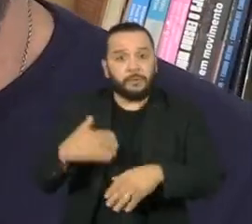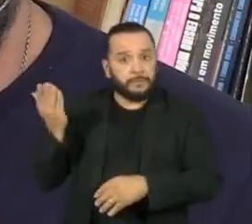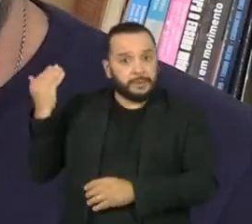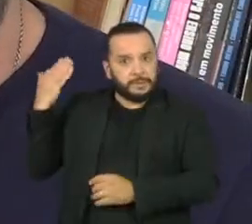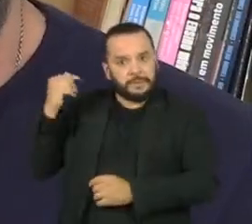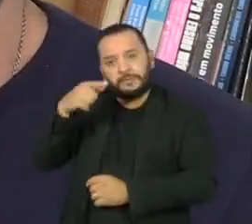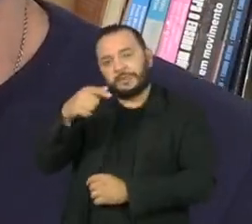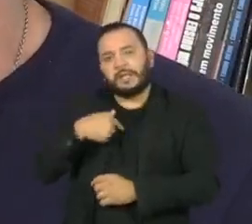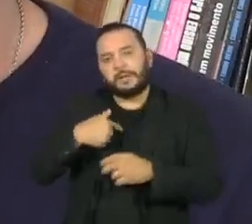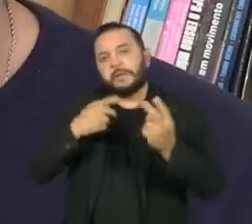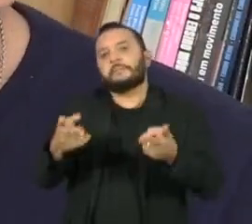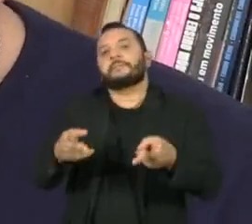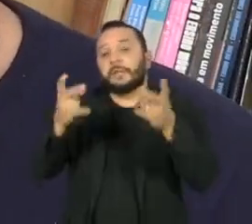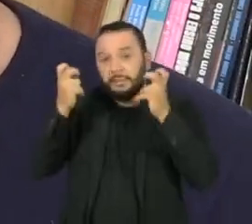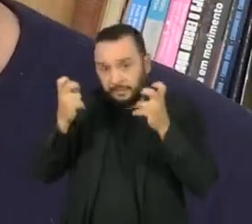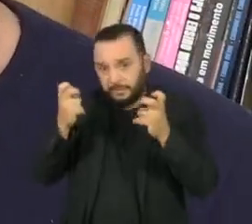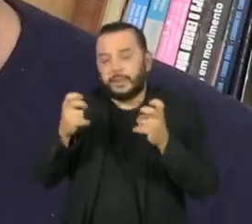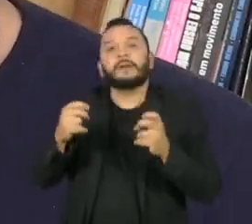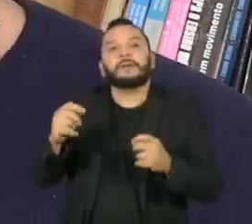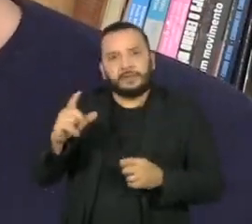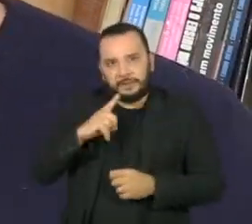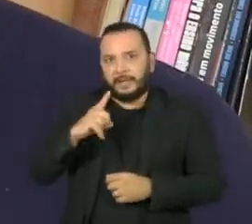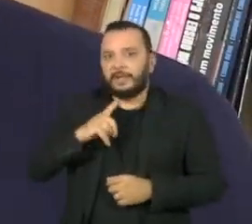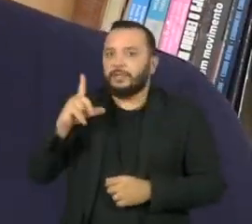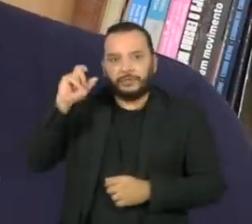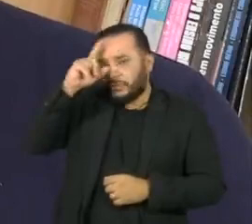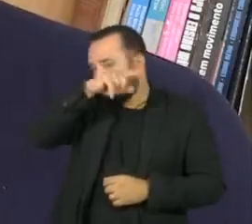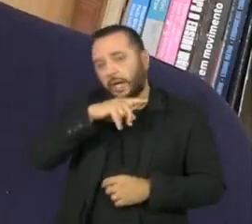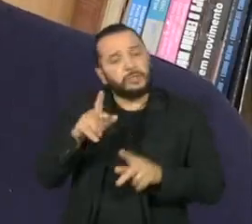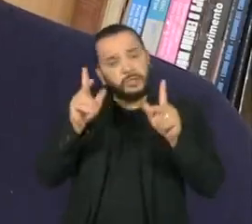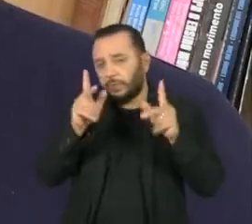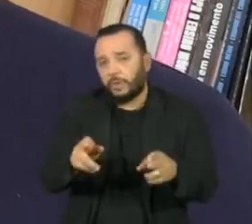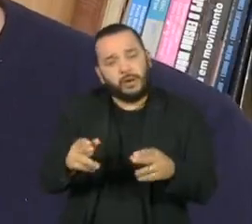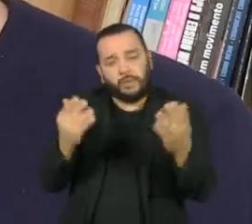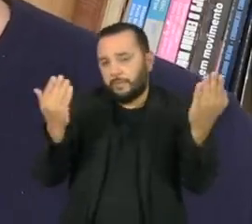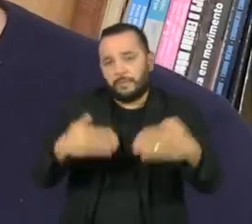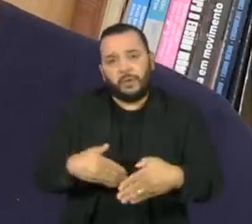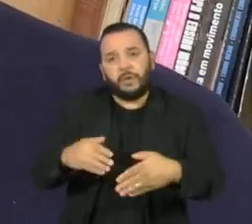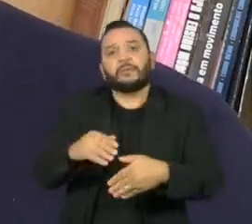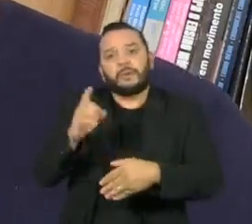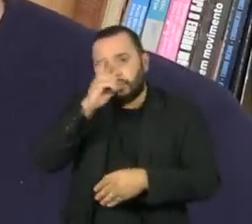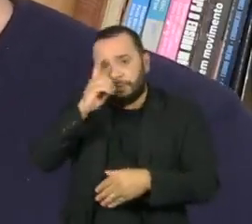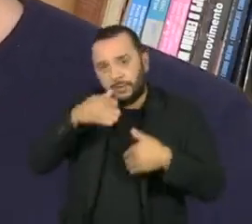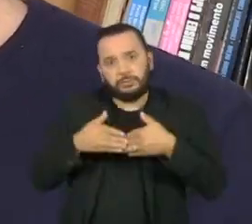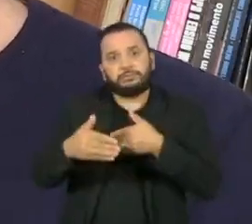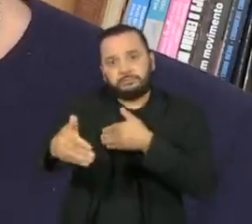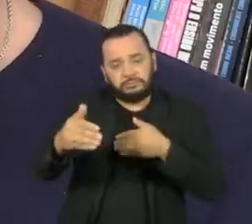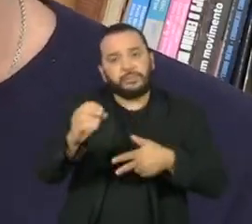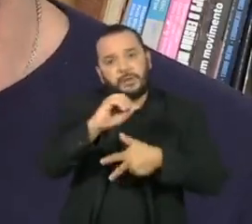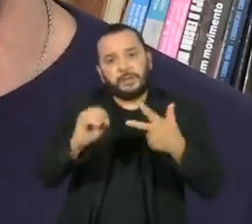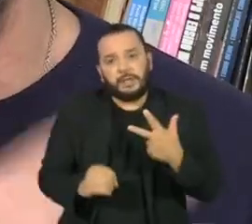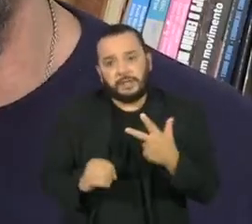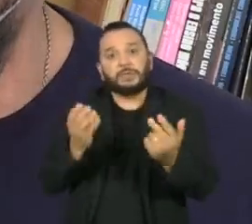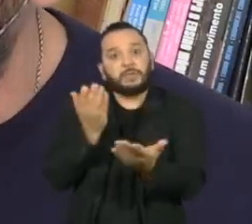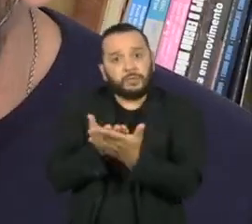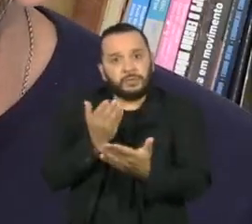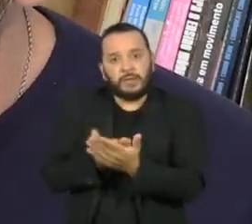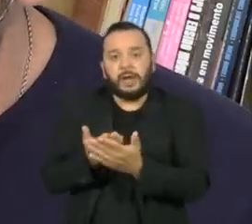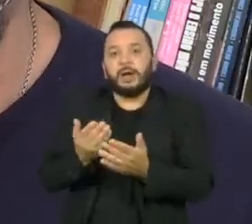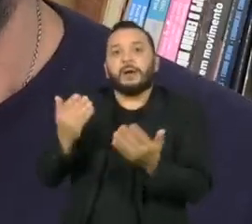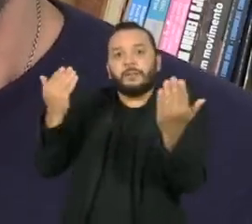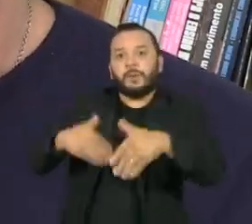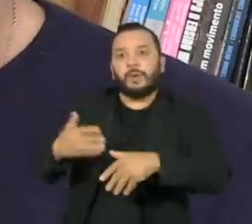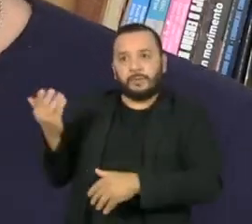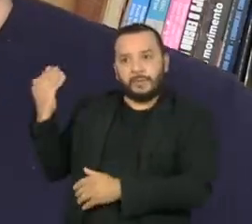perceber claramente que inclusive o grau de dificuldade vai ser o mesmo da prova do domingo. Então, estudar com provas